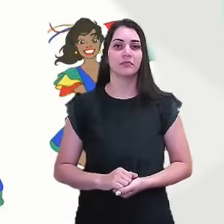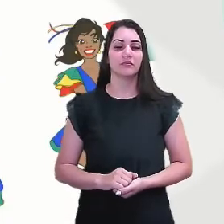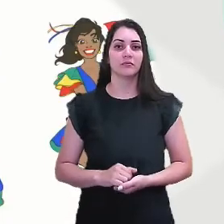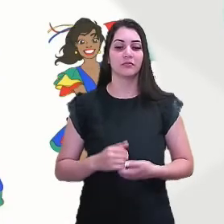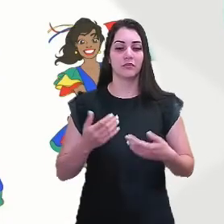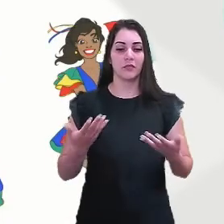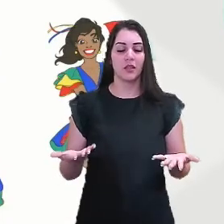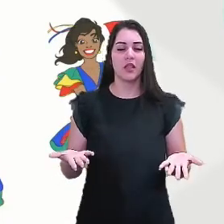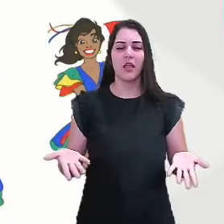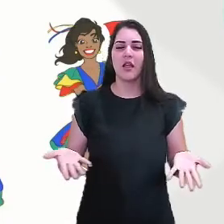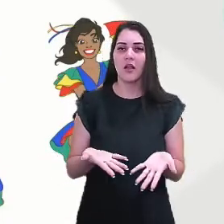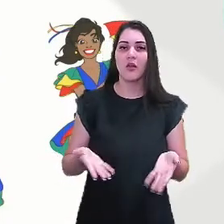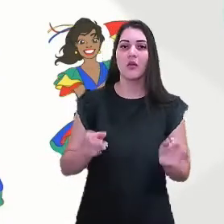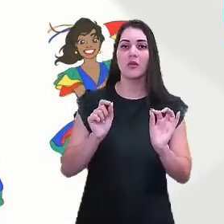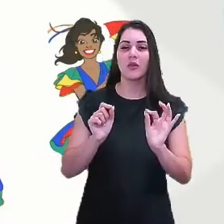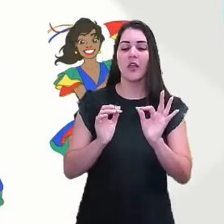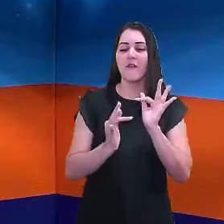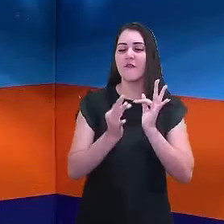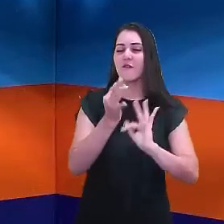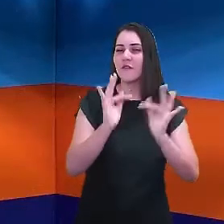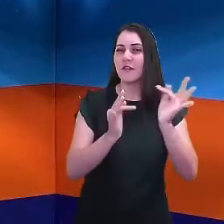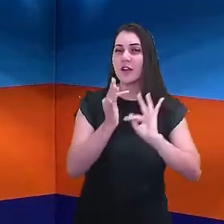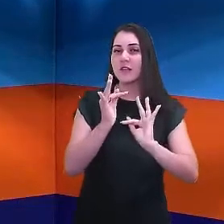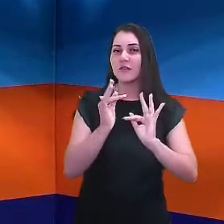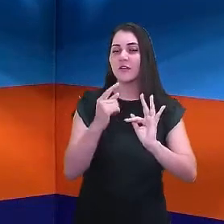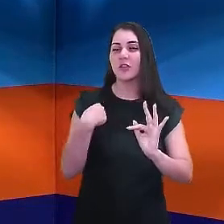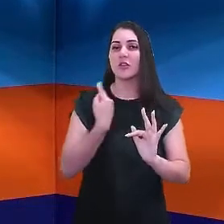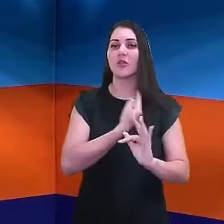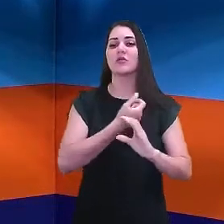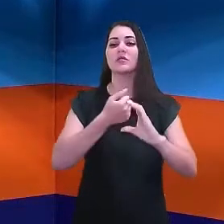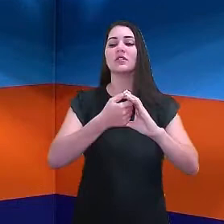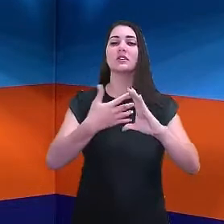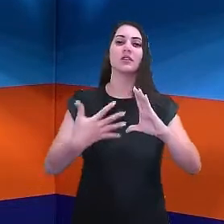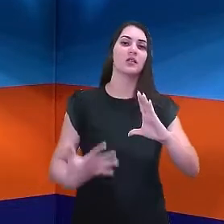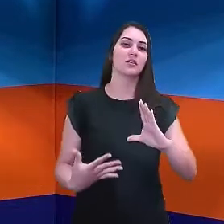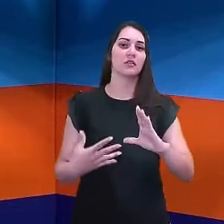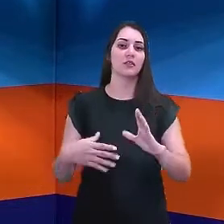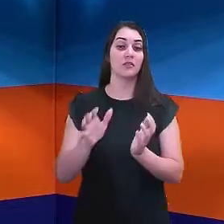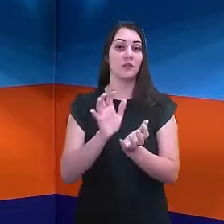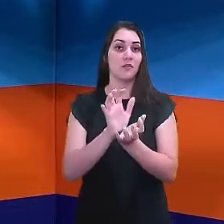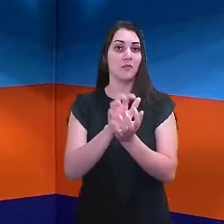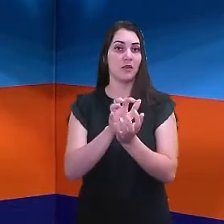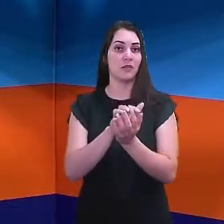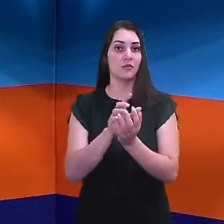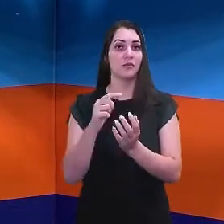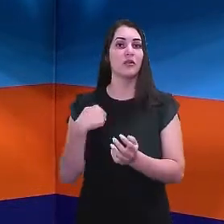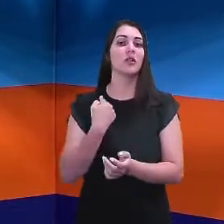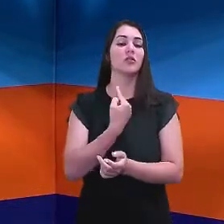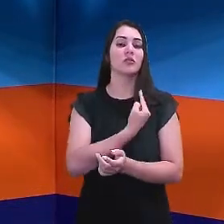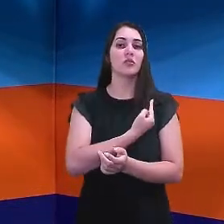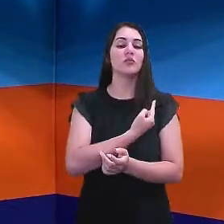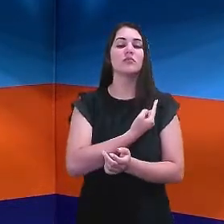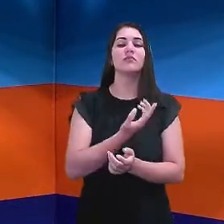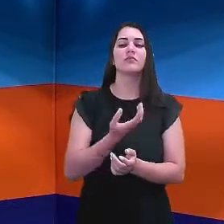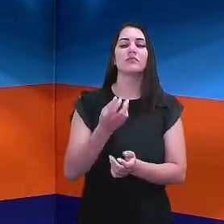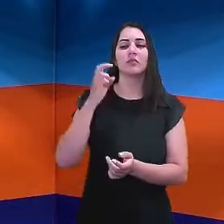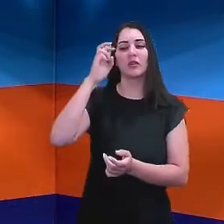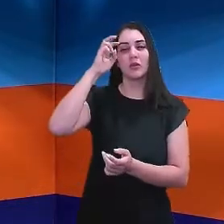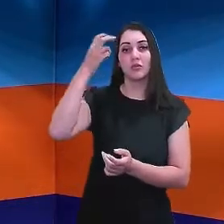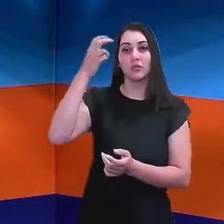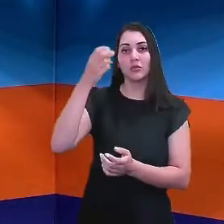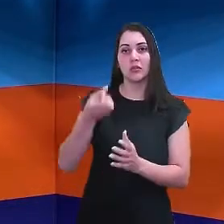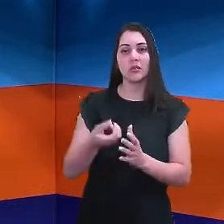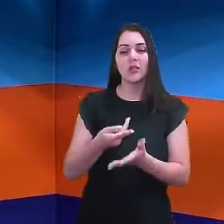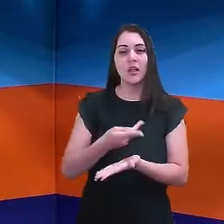E agora o frevo, né? Frevo que é a nossa característica de Pernambuco, é a nossa cultura. O frevo surgiu em Recife e